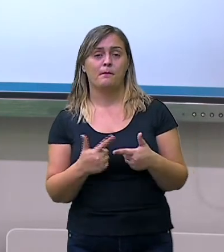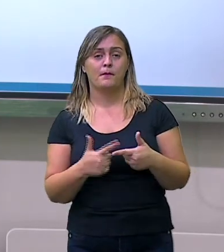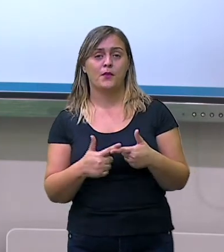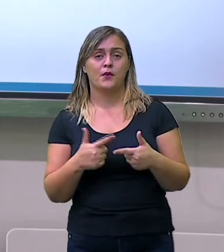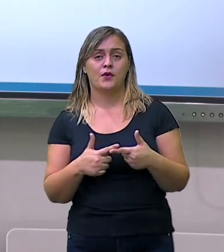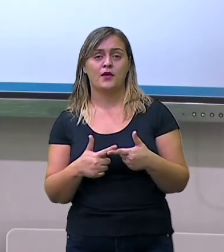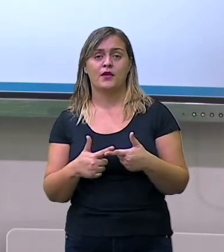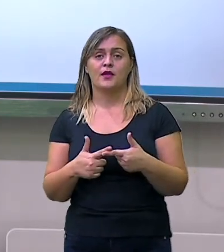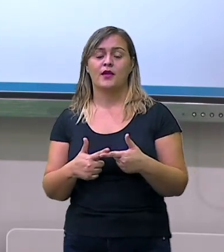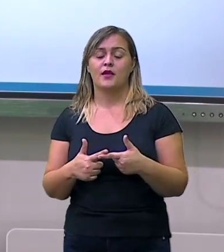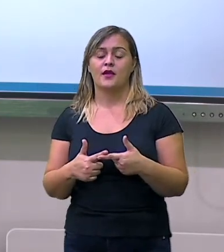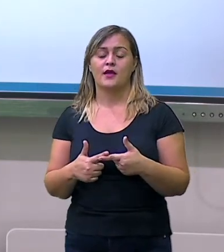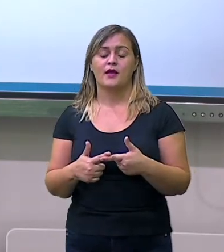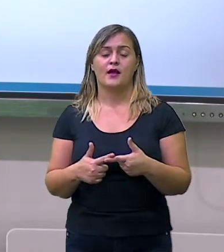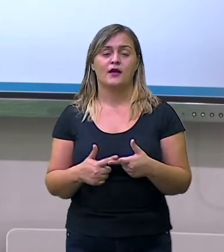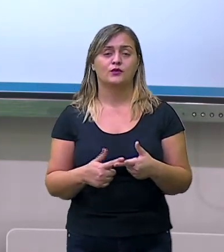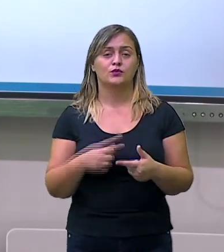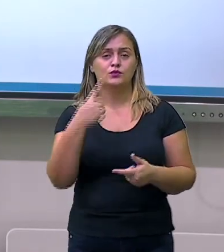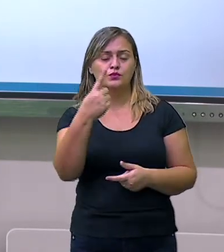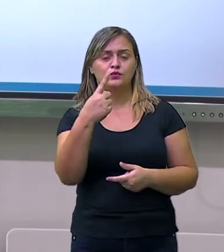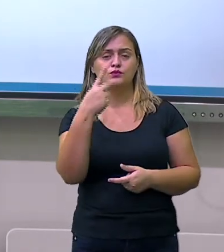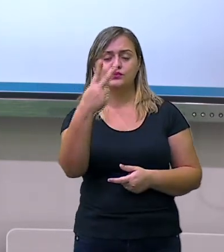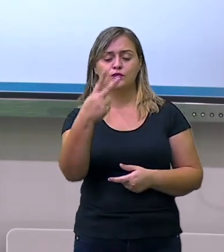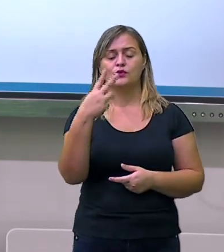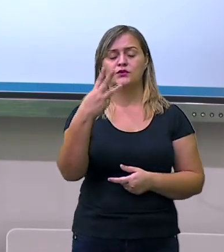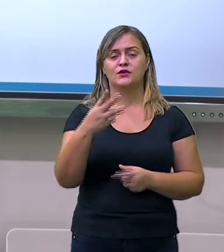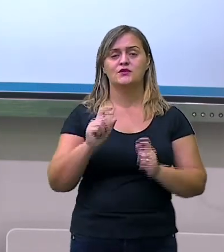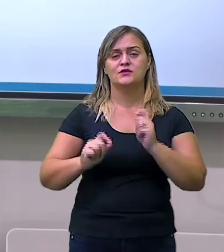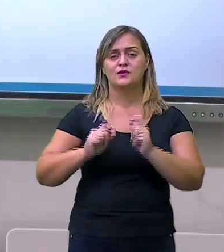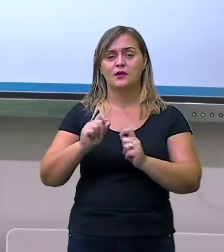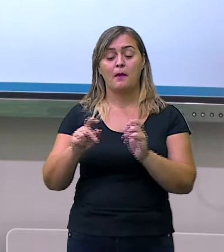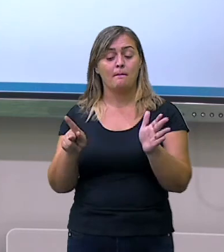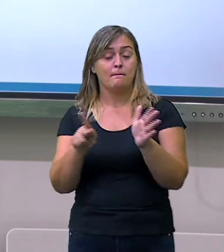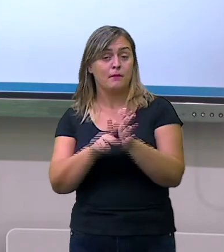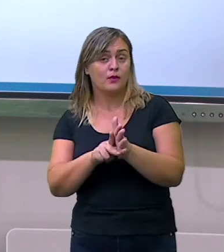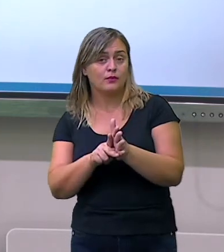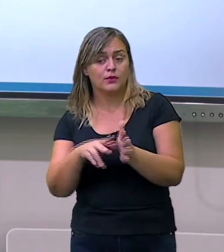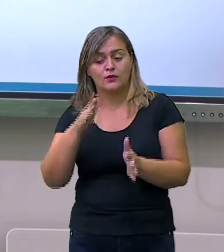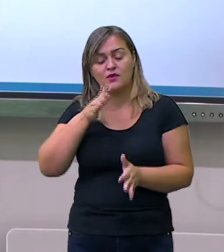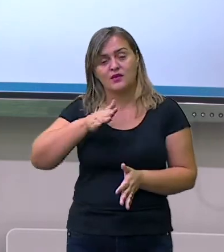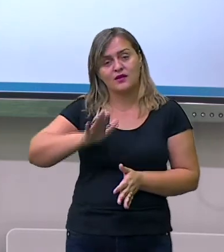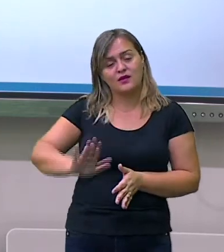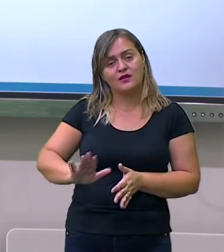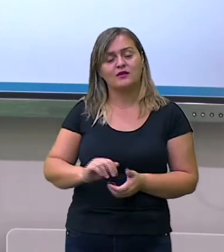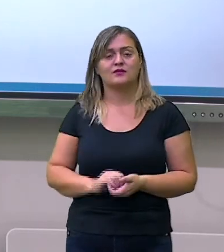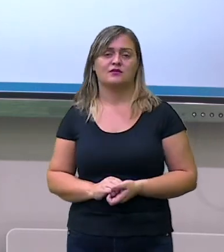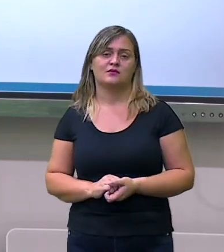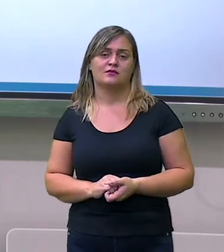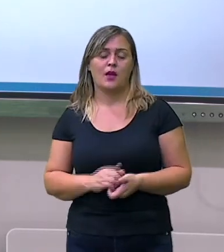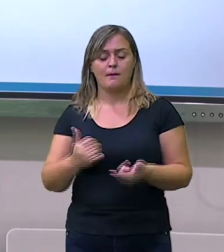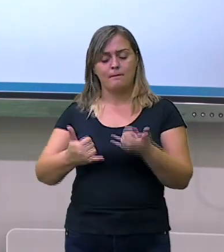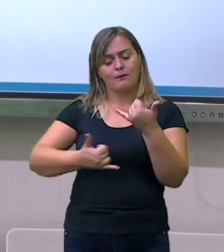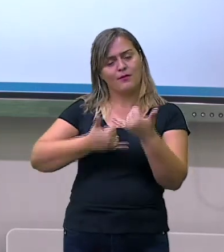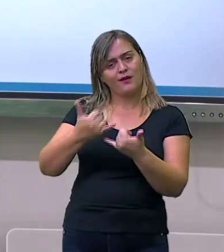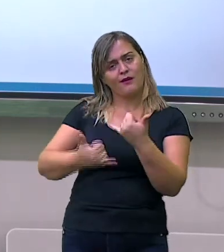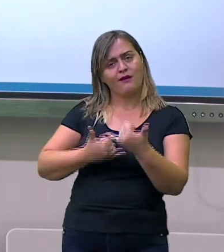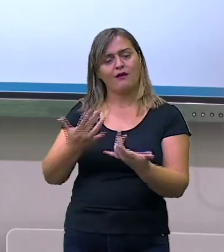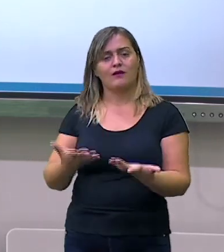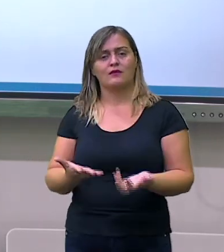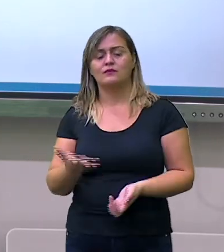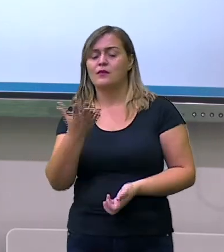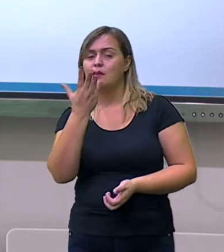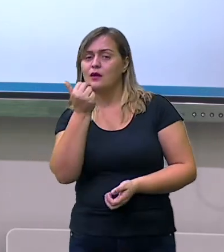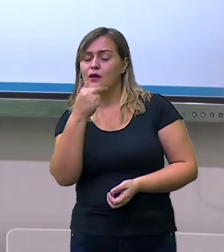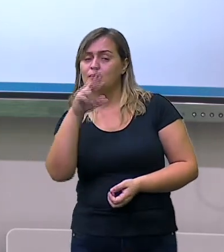as tarefas ali, que foi descansar, almoçar, brincar, ter um momento com a família, agora sim,